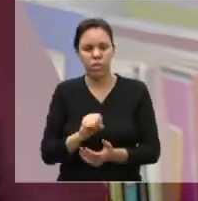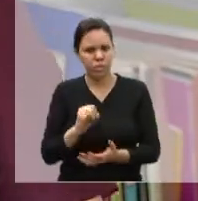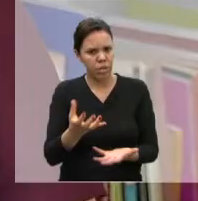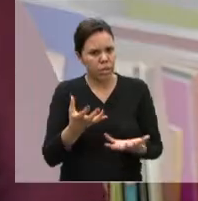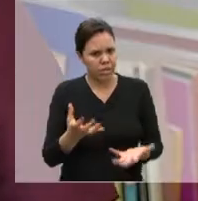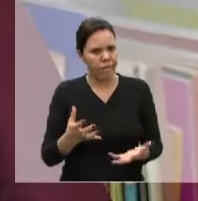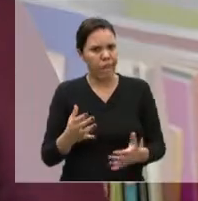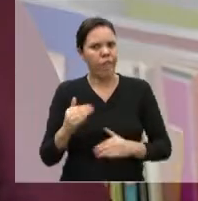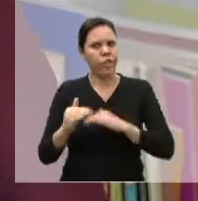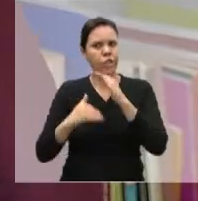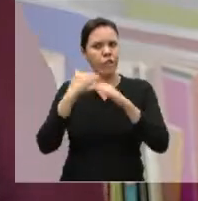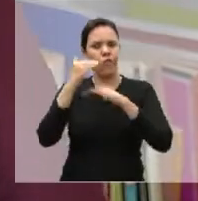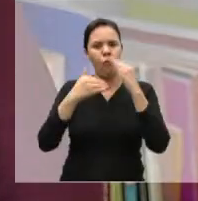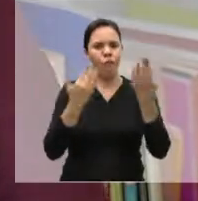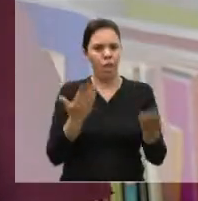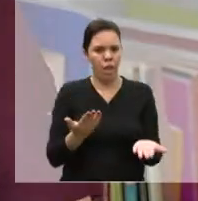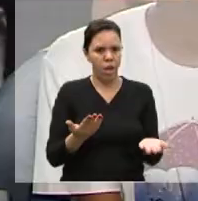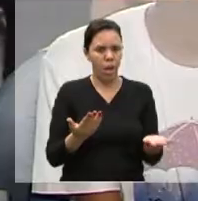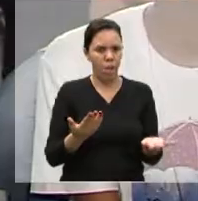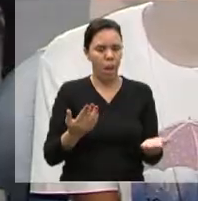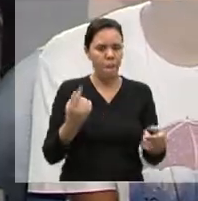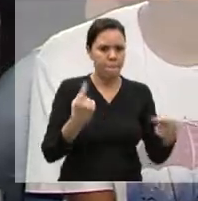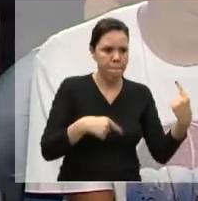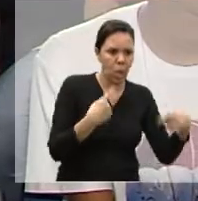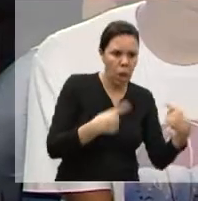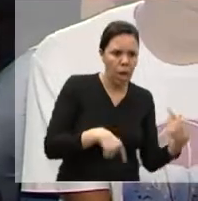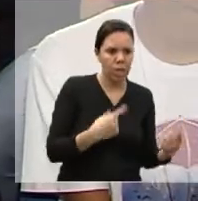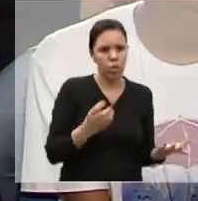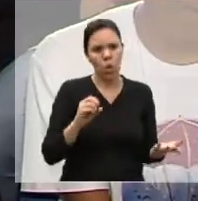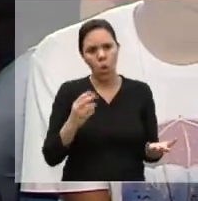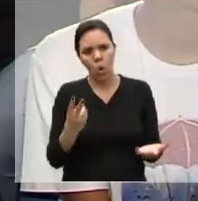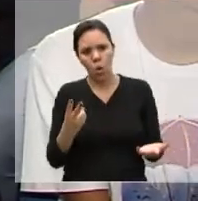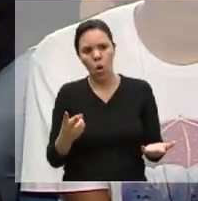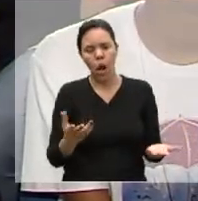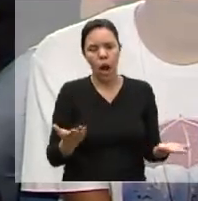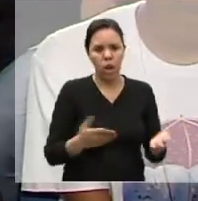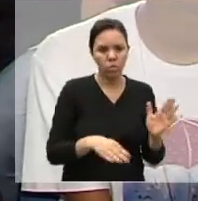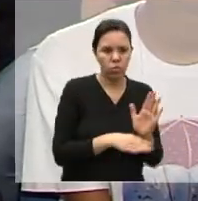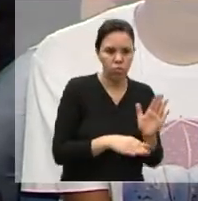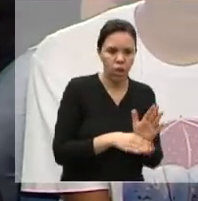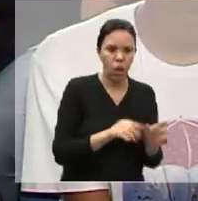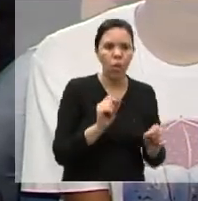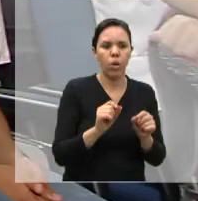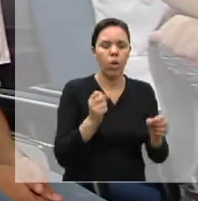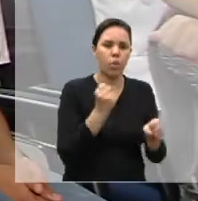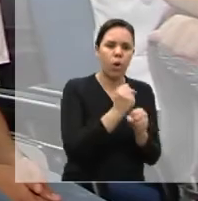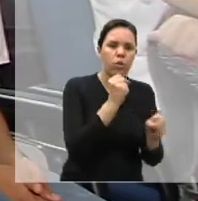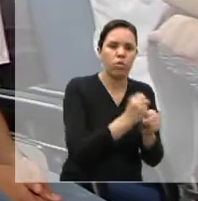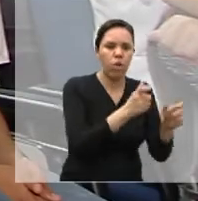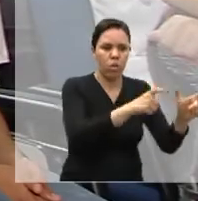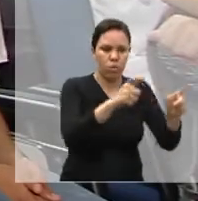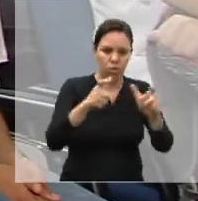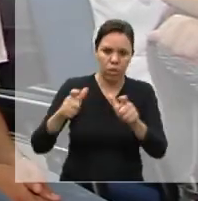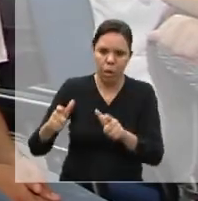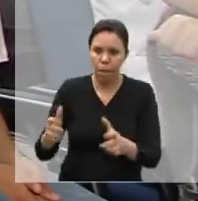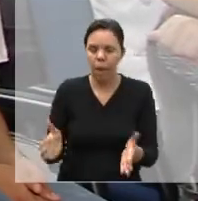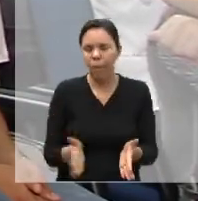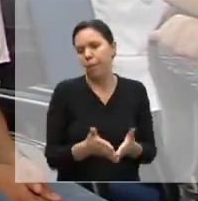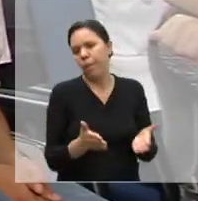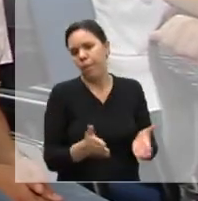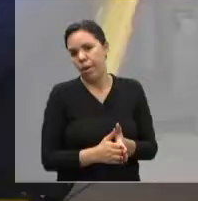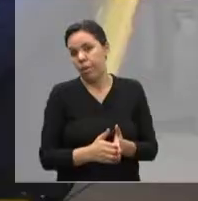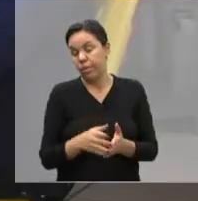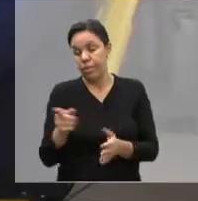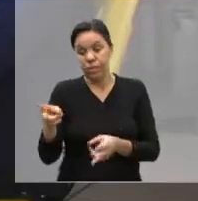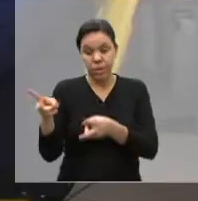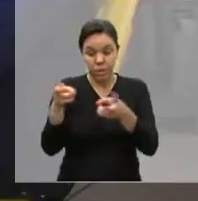conhecer a demanda daquela população através de alguém que morou aqui e que agora desenvolve esse tipo de trabalho de